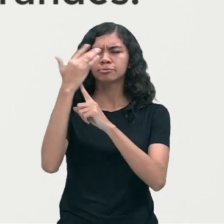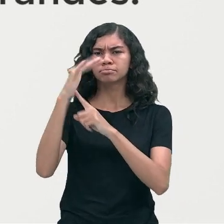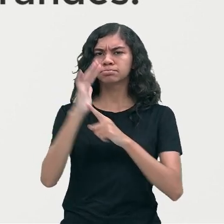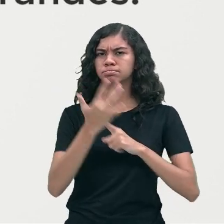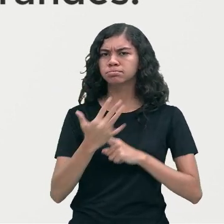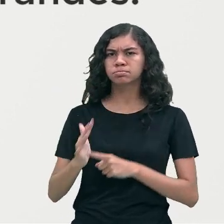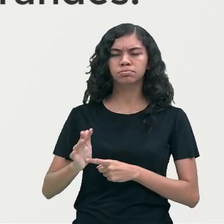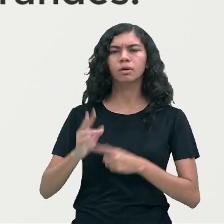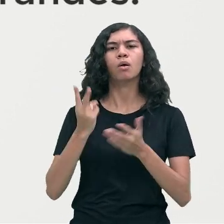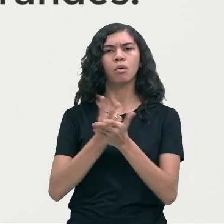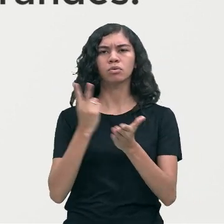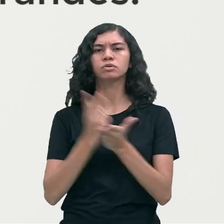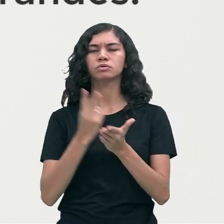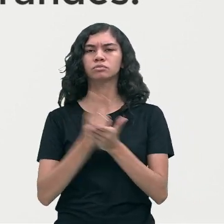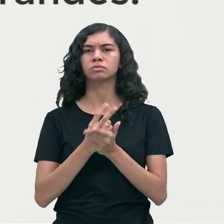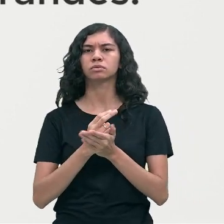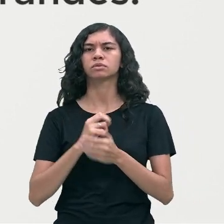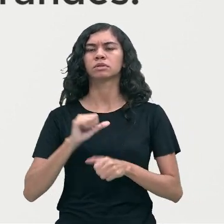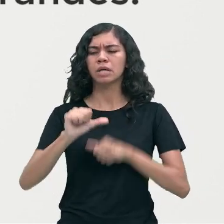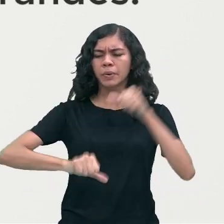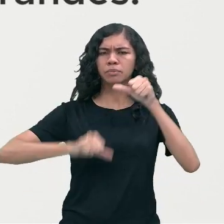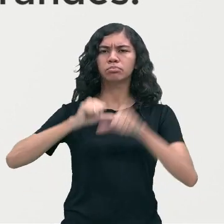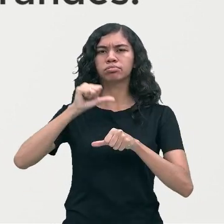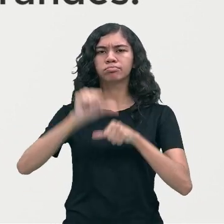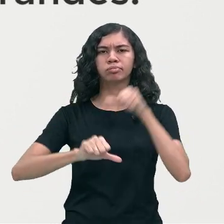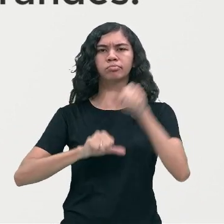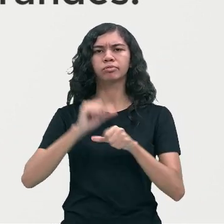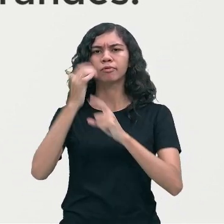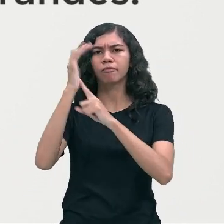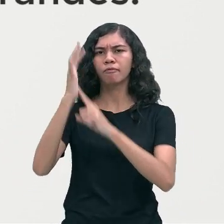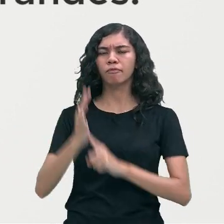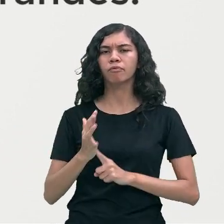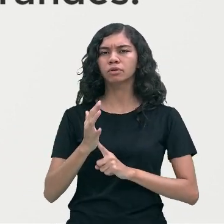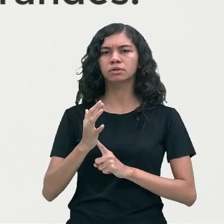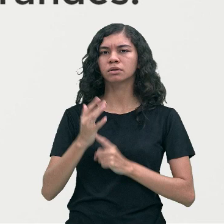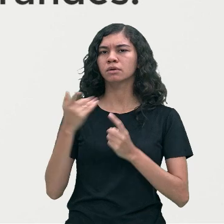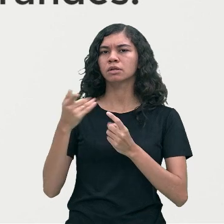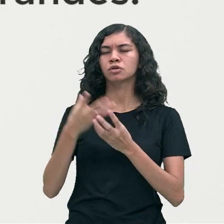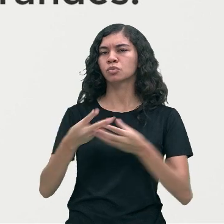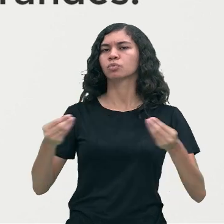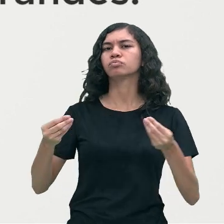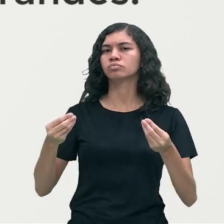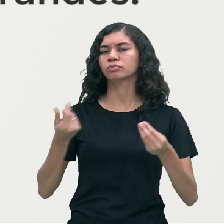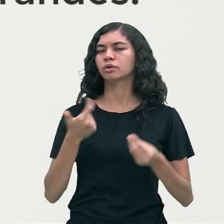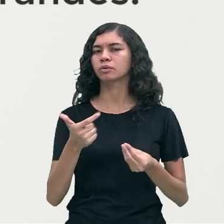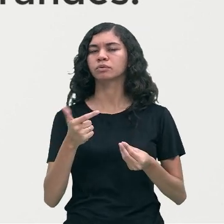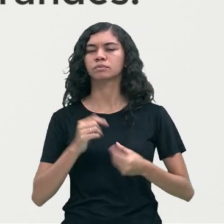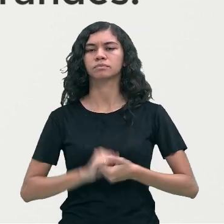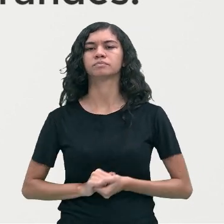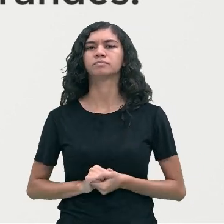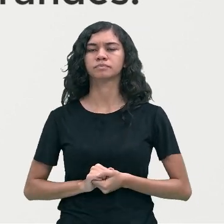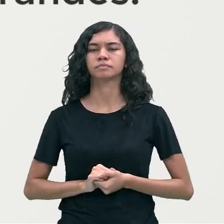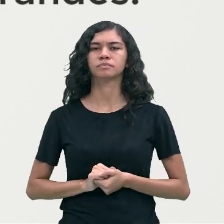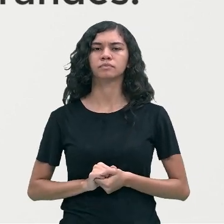estão trocando de folhas constantemente, elas não perdem a folha, elas não chegam a ficar